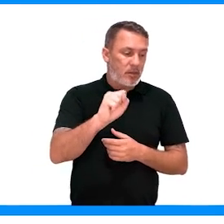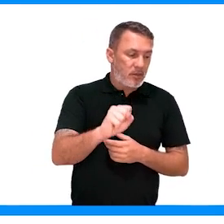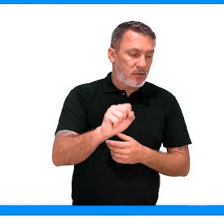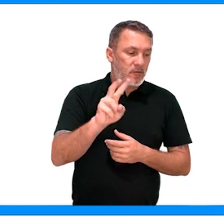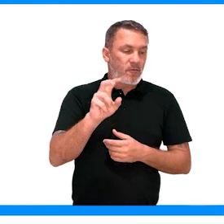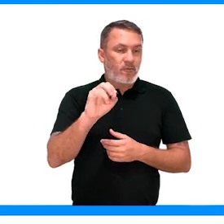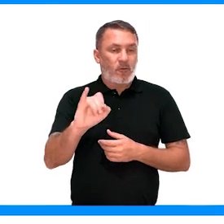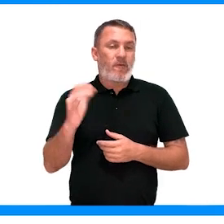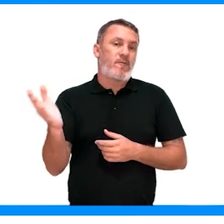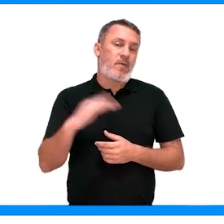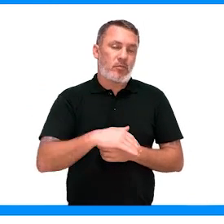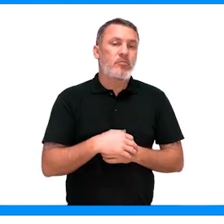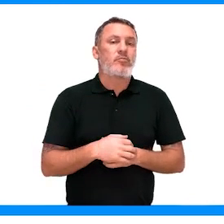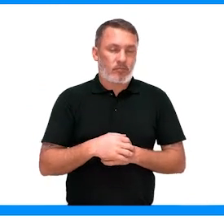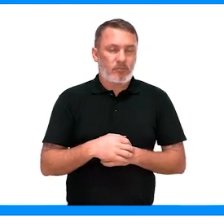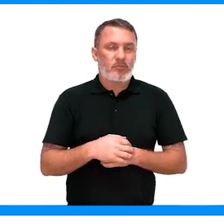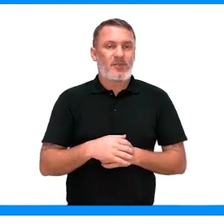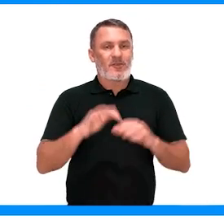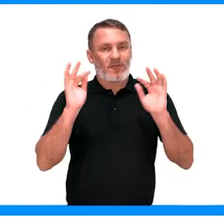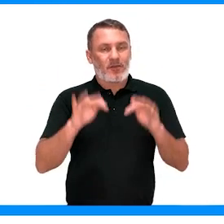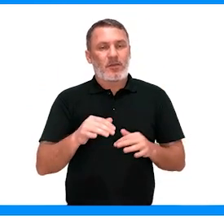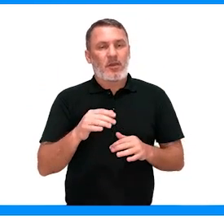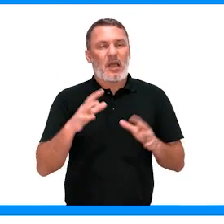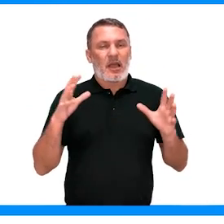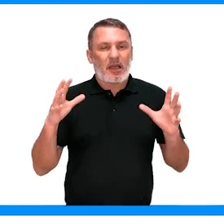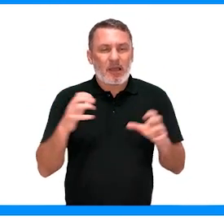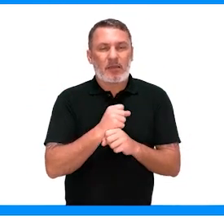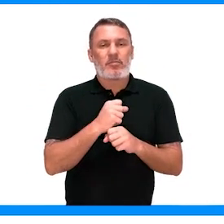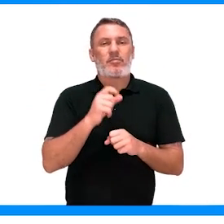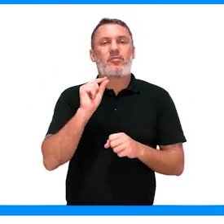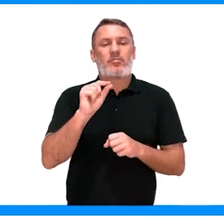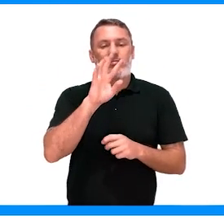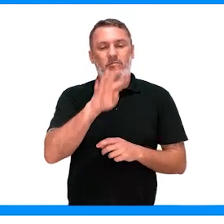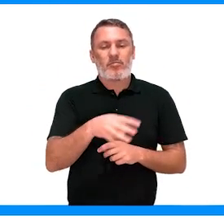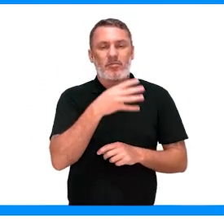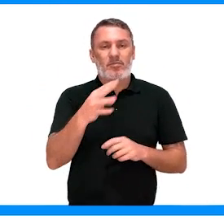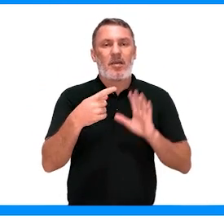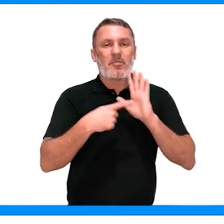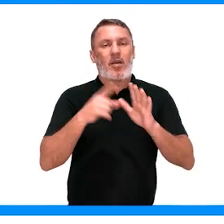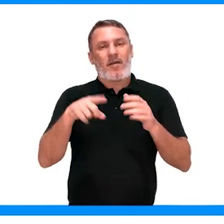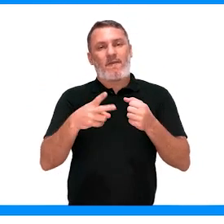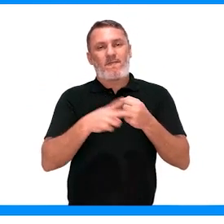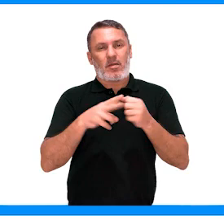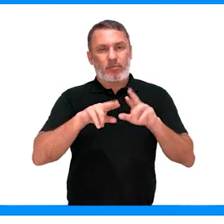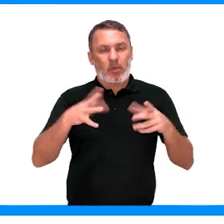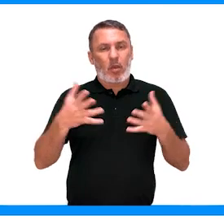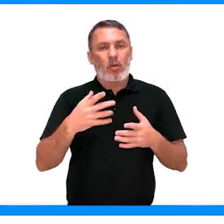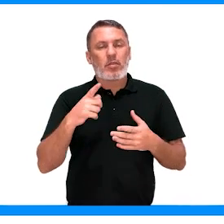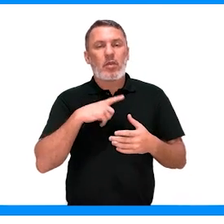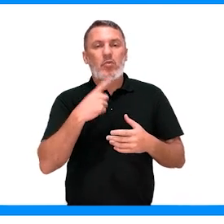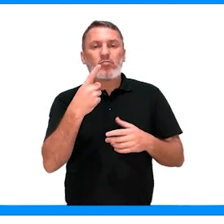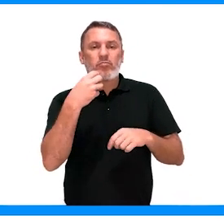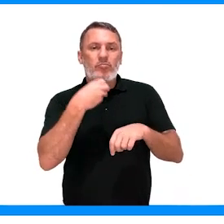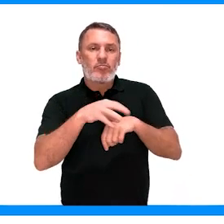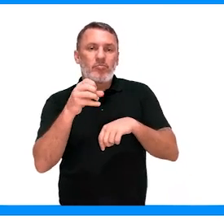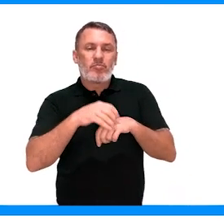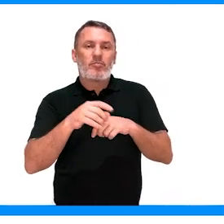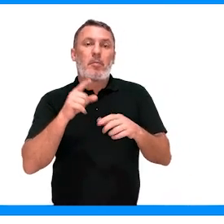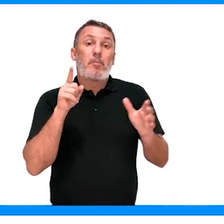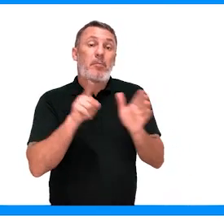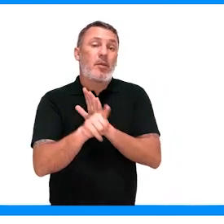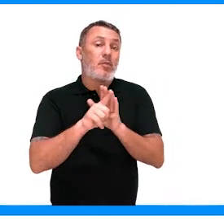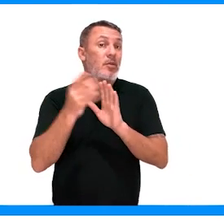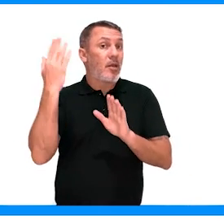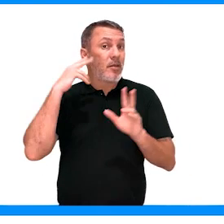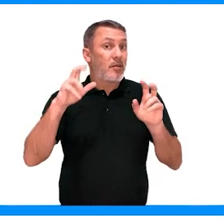Bien? Terminamos nossa classinha, nossa aula de verbinhos e vamos passar agora para as